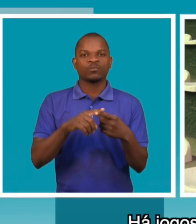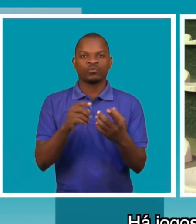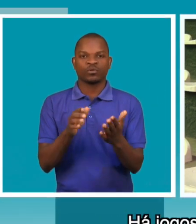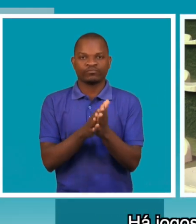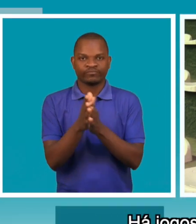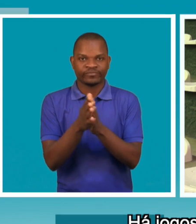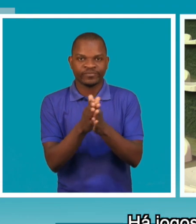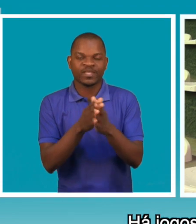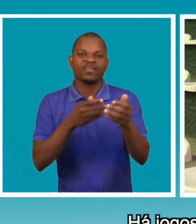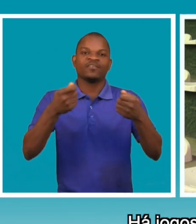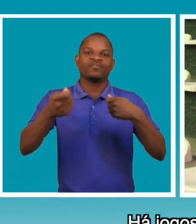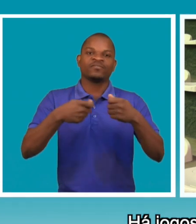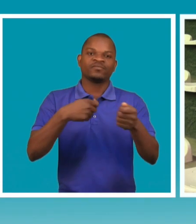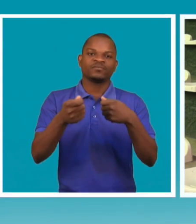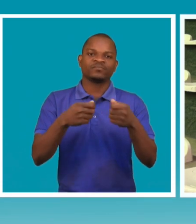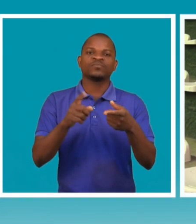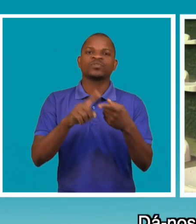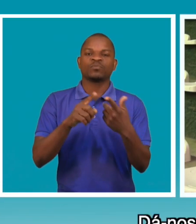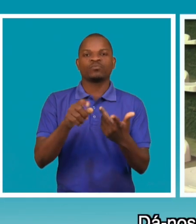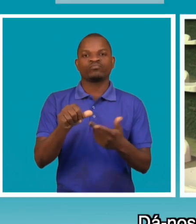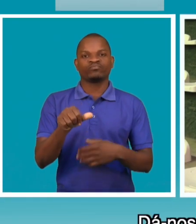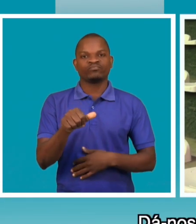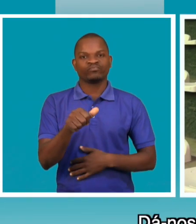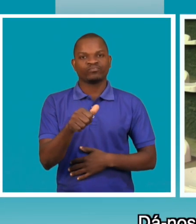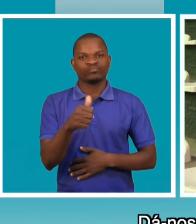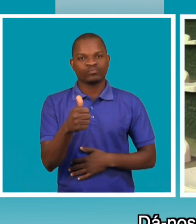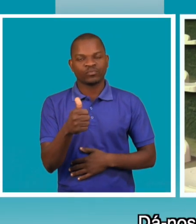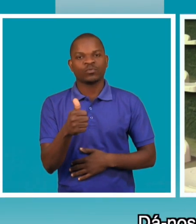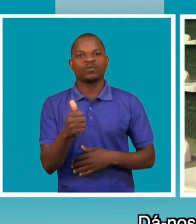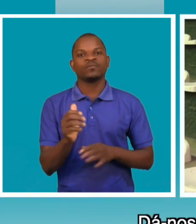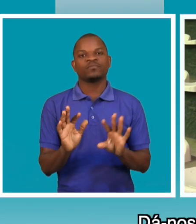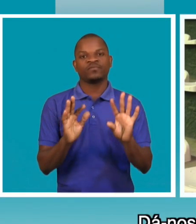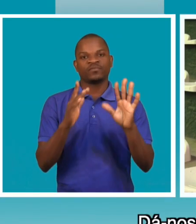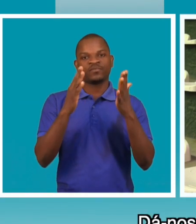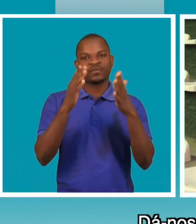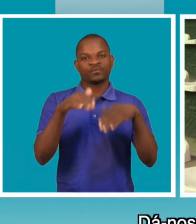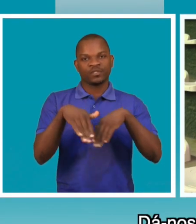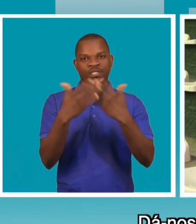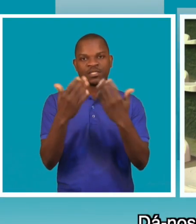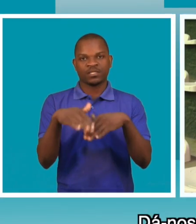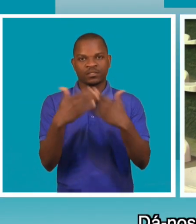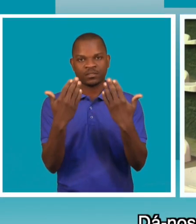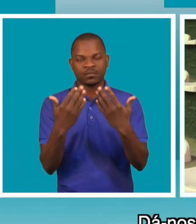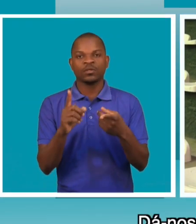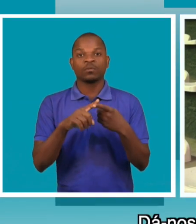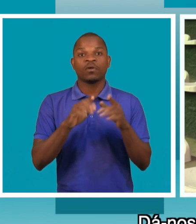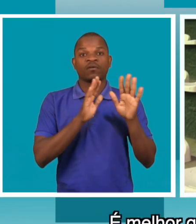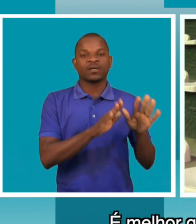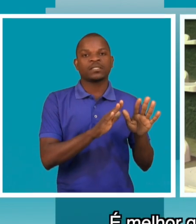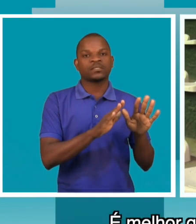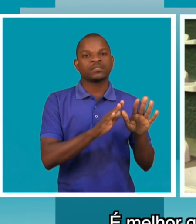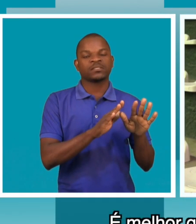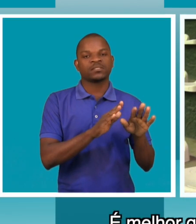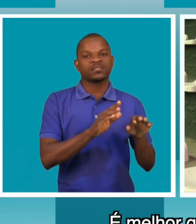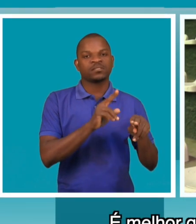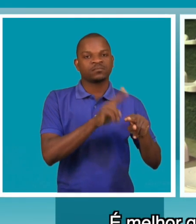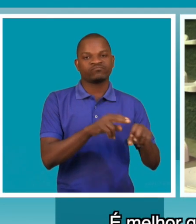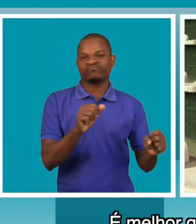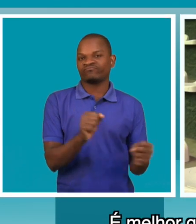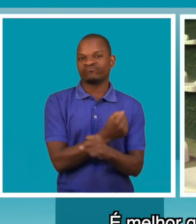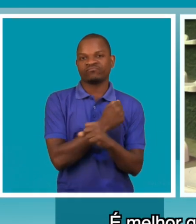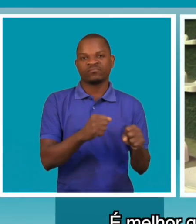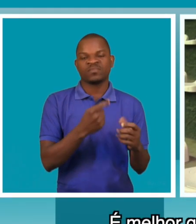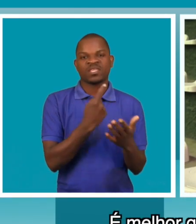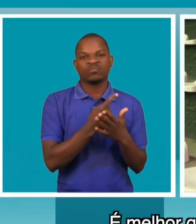conseguimos aproveitar de vender. Damos o melhor pão de cada dia, né? Porque ficar sentado,